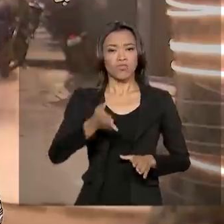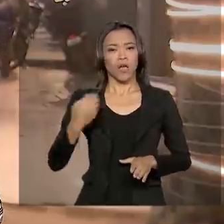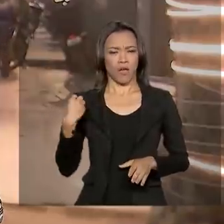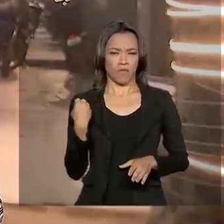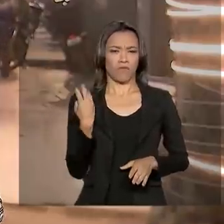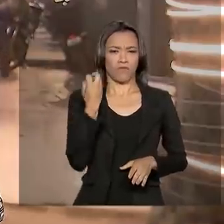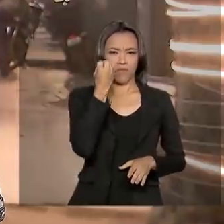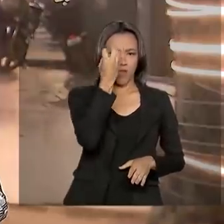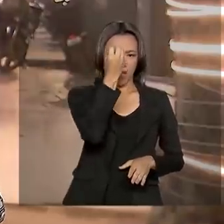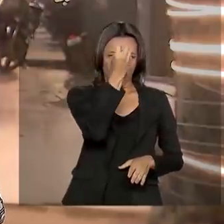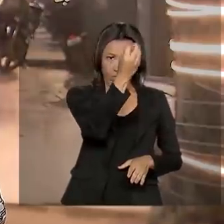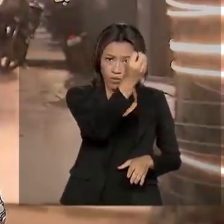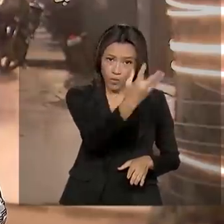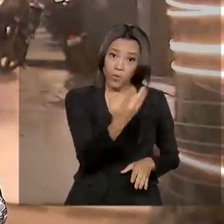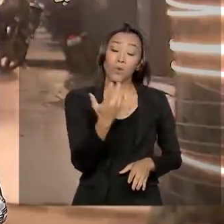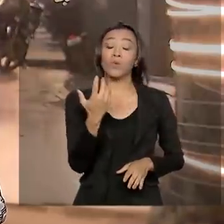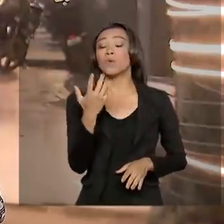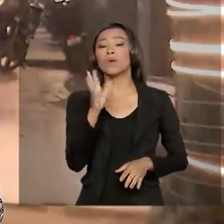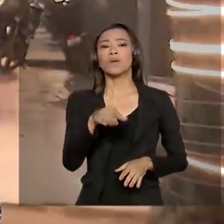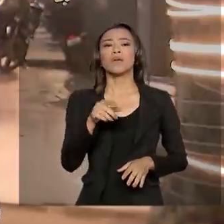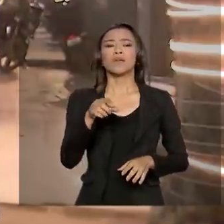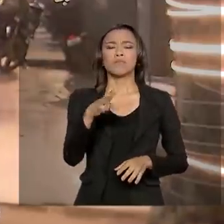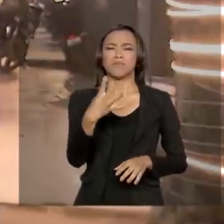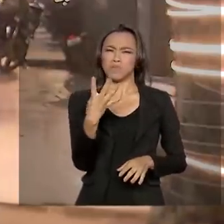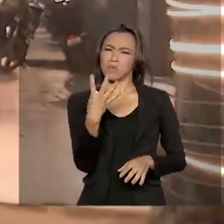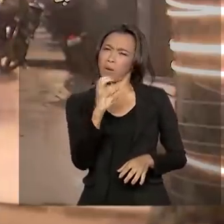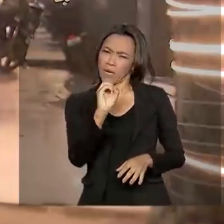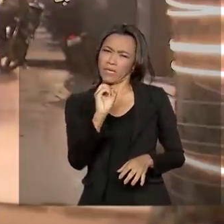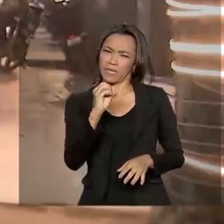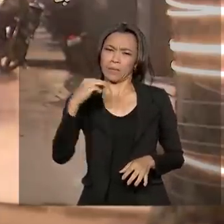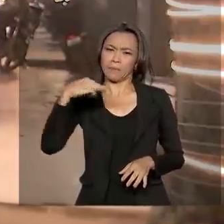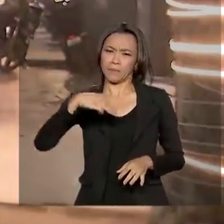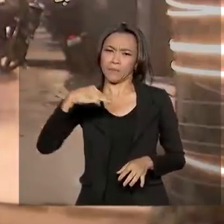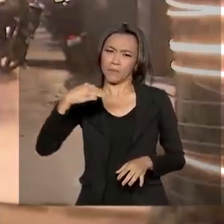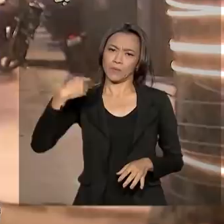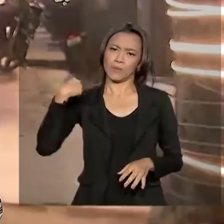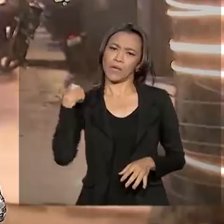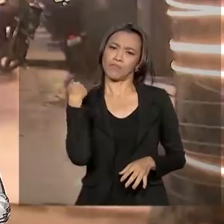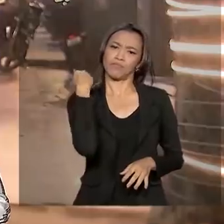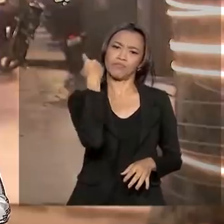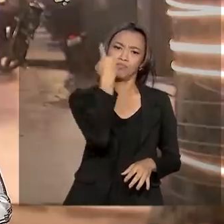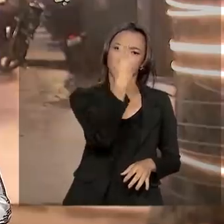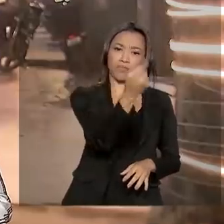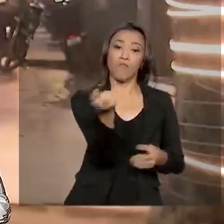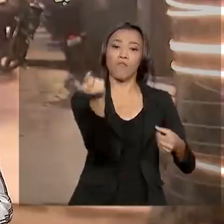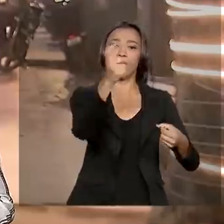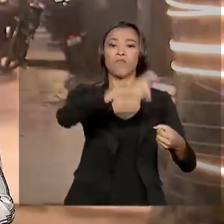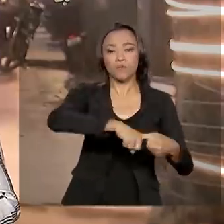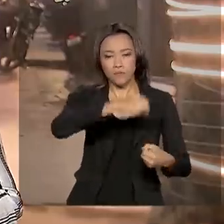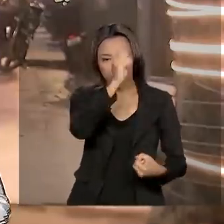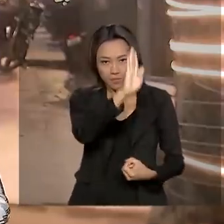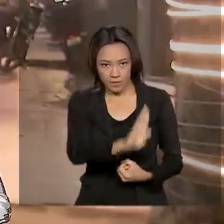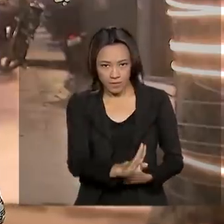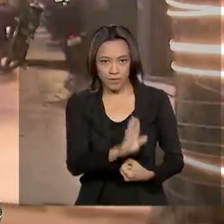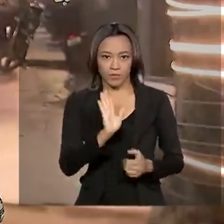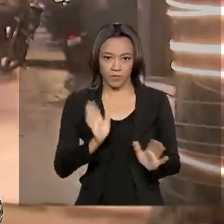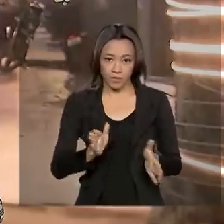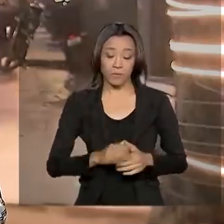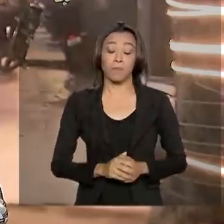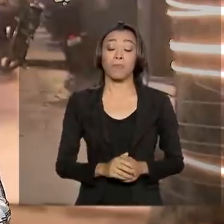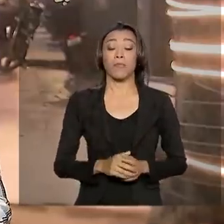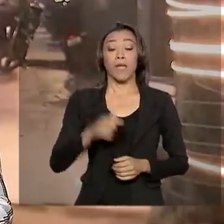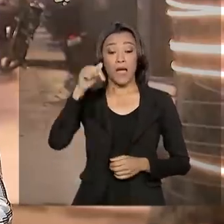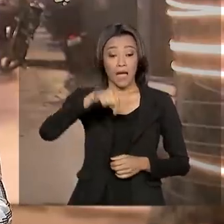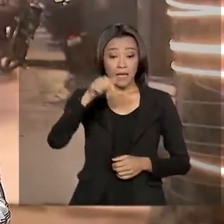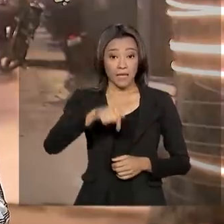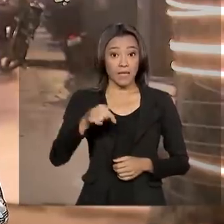para o Taj Mahal e faz cerca de 40 minutos que decolou, está voando de volta para o Brasil. Hoje aqui, Renata,